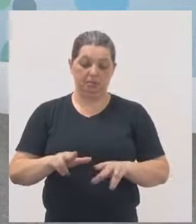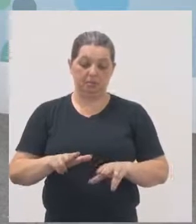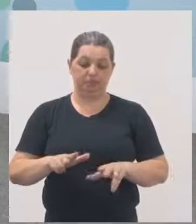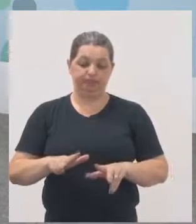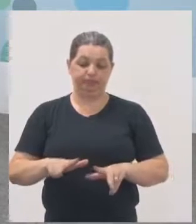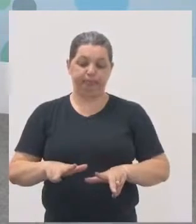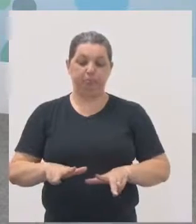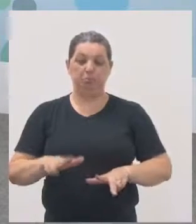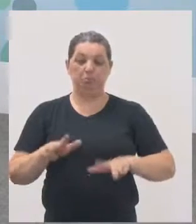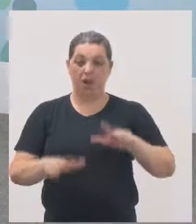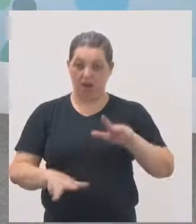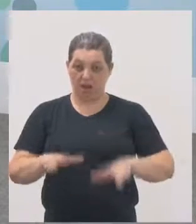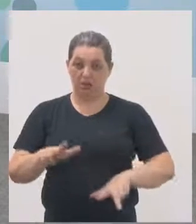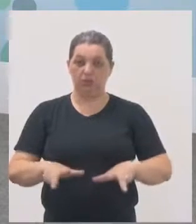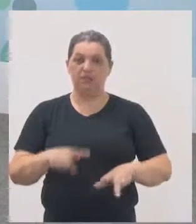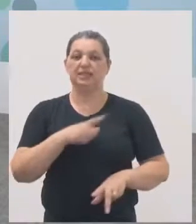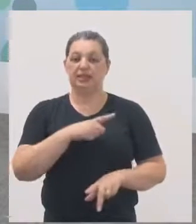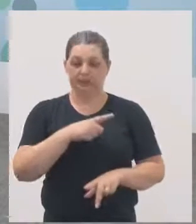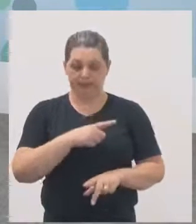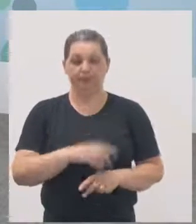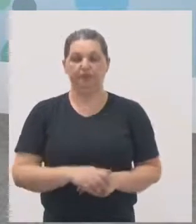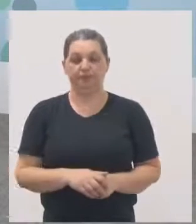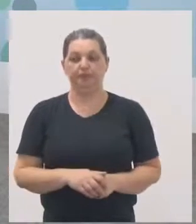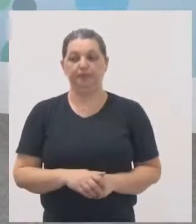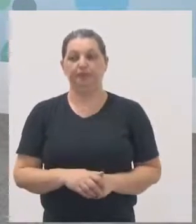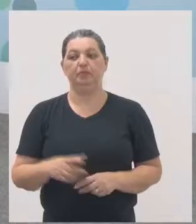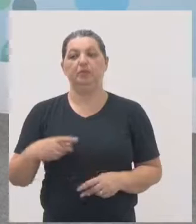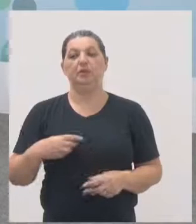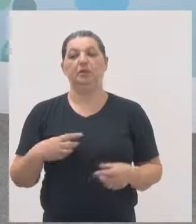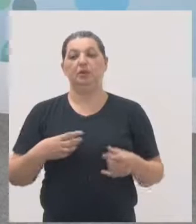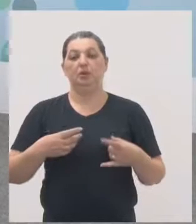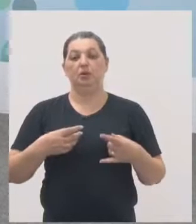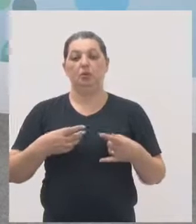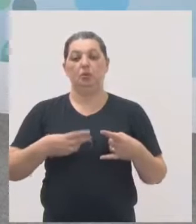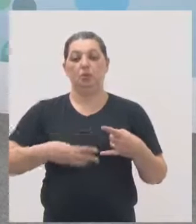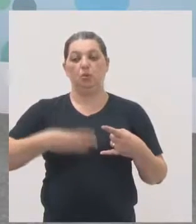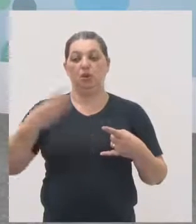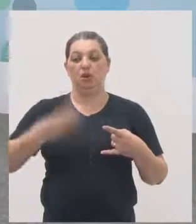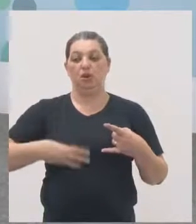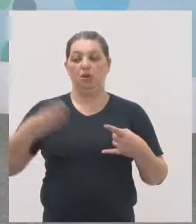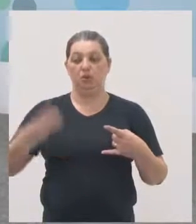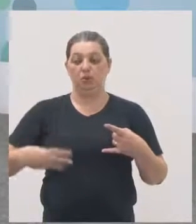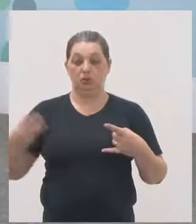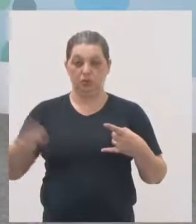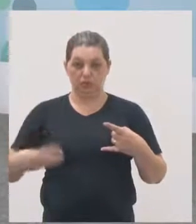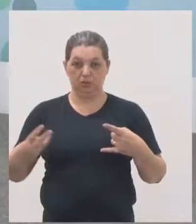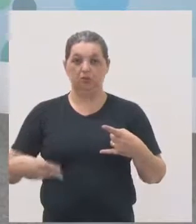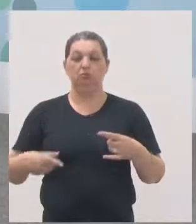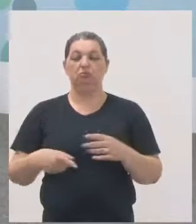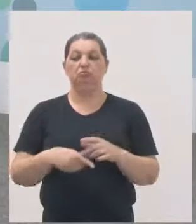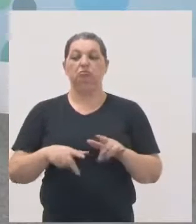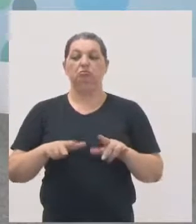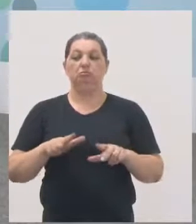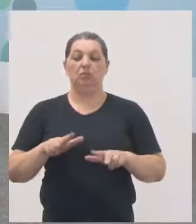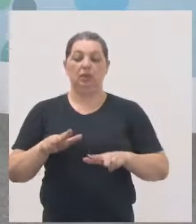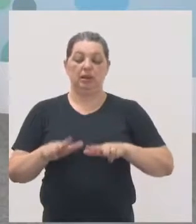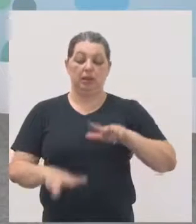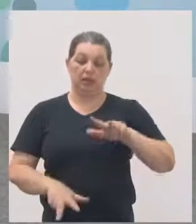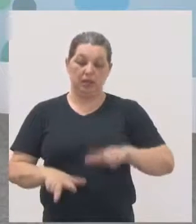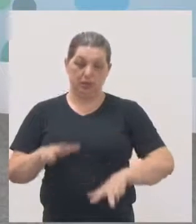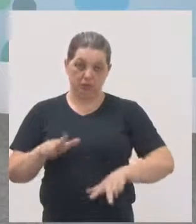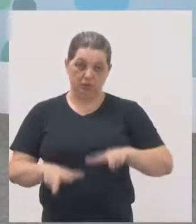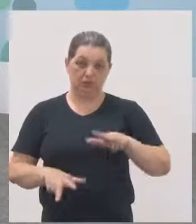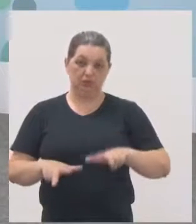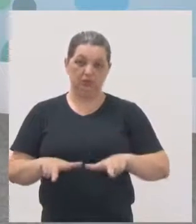na página inicial... Vamos voltar lá na página inicial de download? Windows, tá vendo? Linux e iOS. Tá?